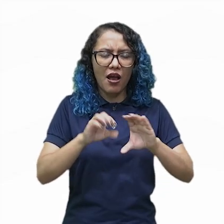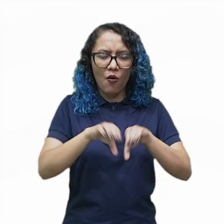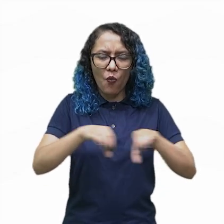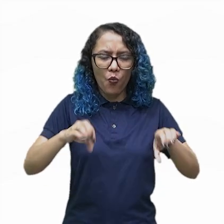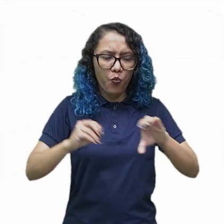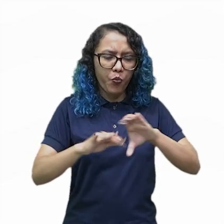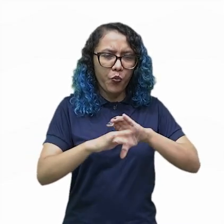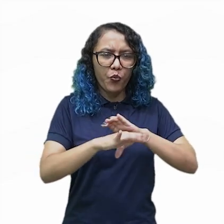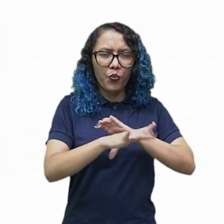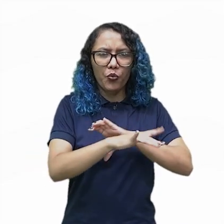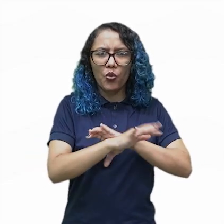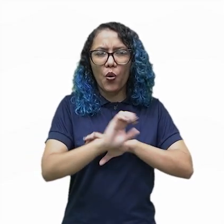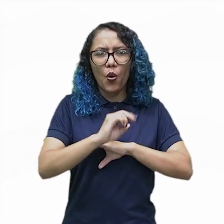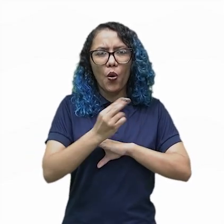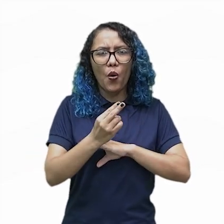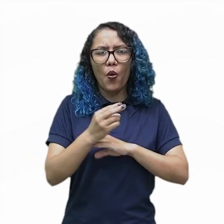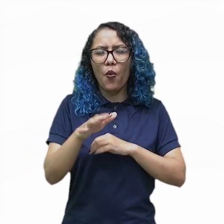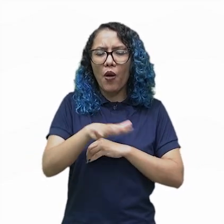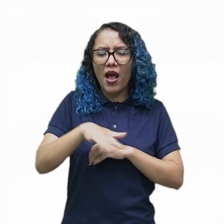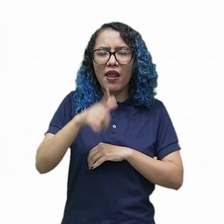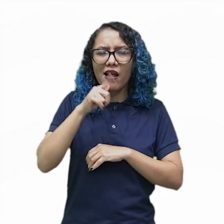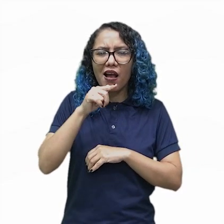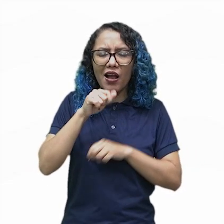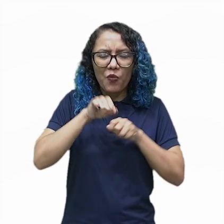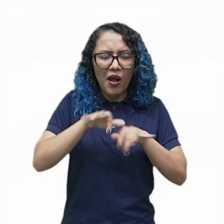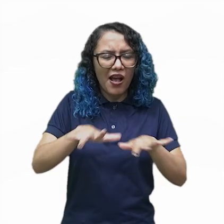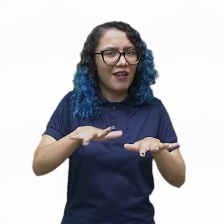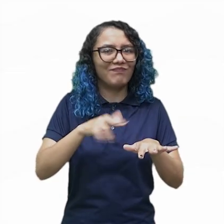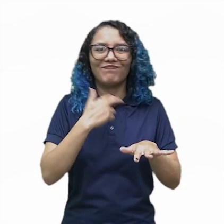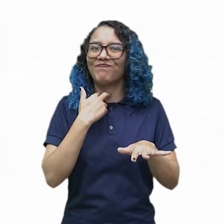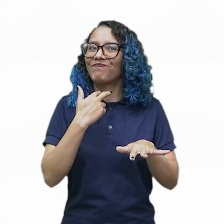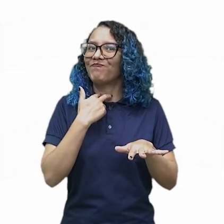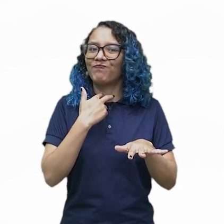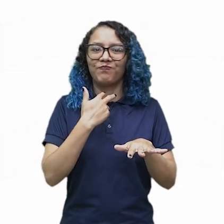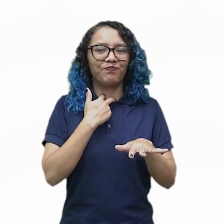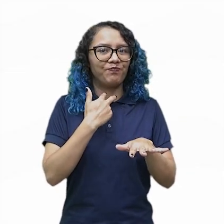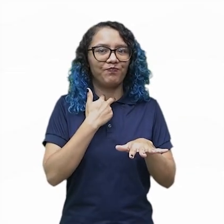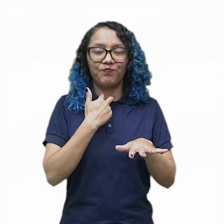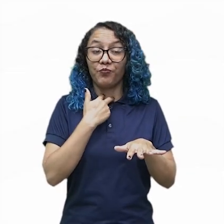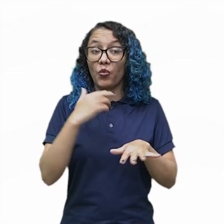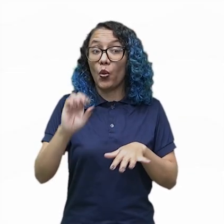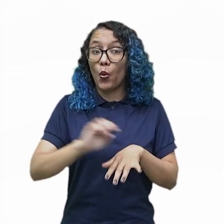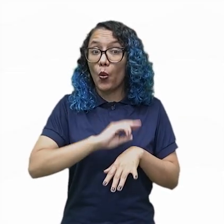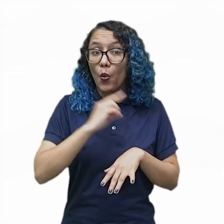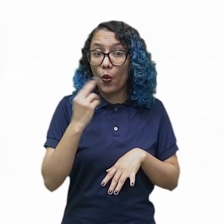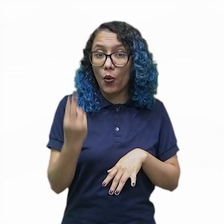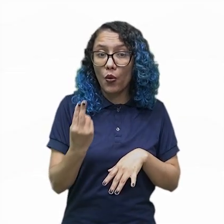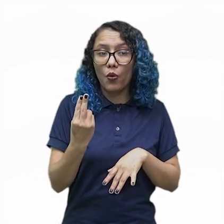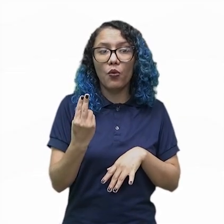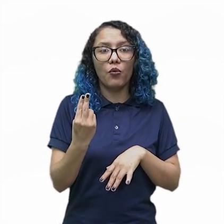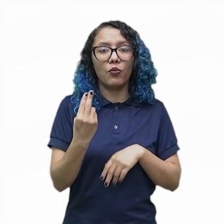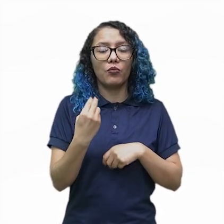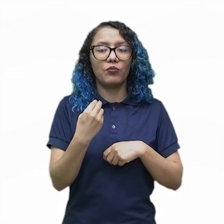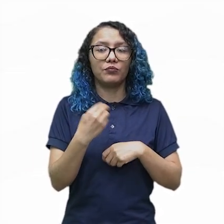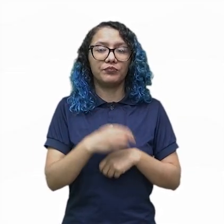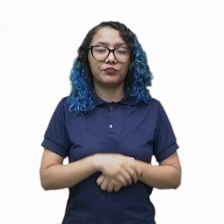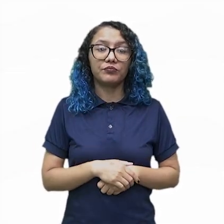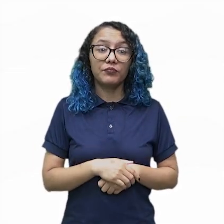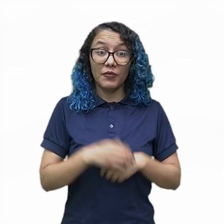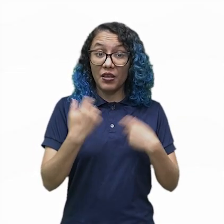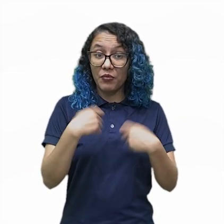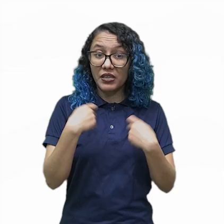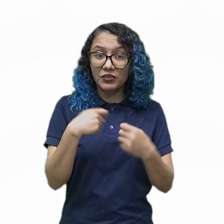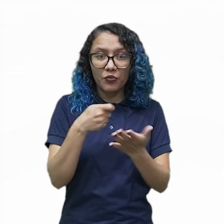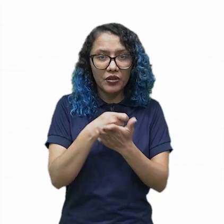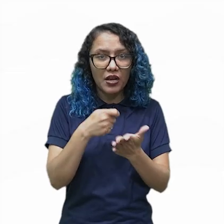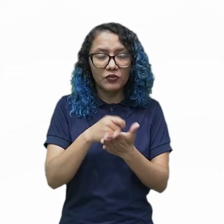de esgotos ou em corpos d'água, ou então que exijam para isso soluções